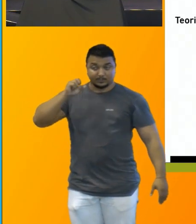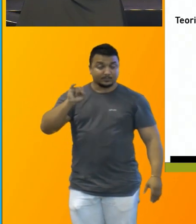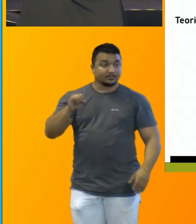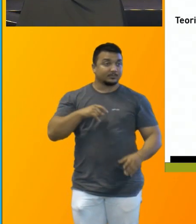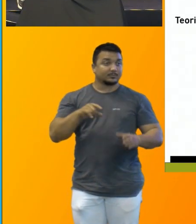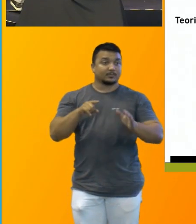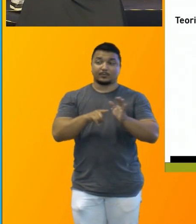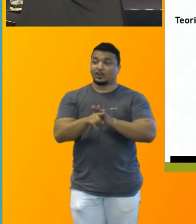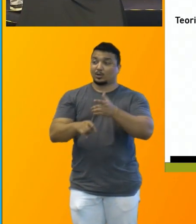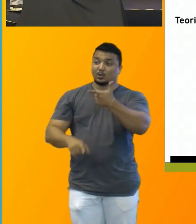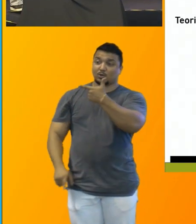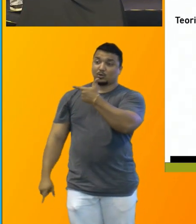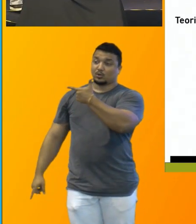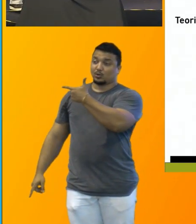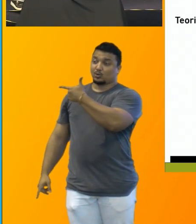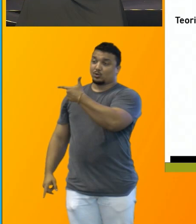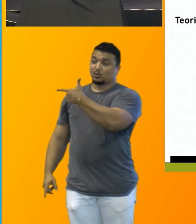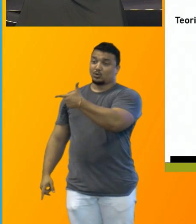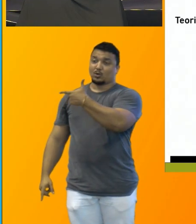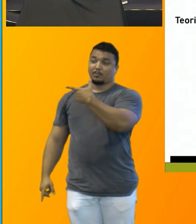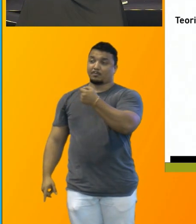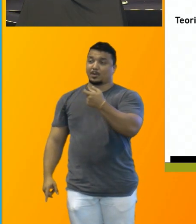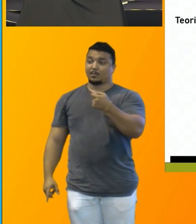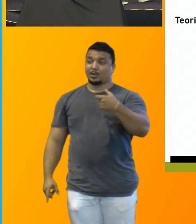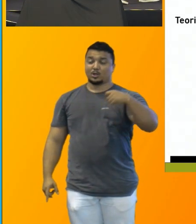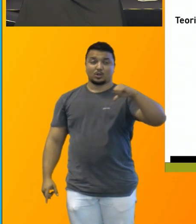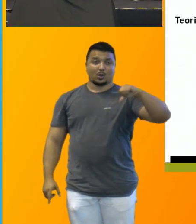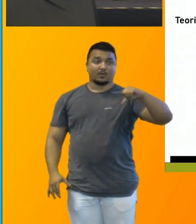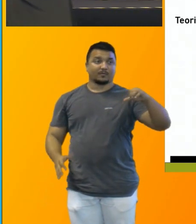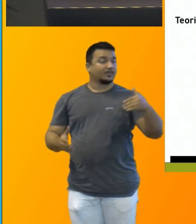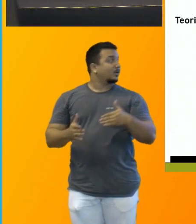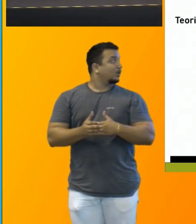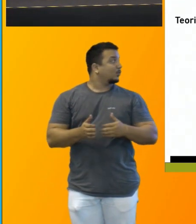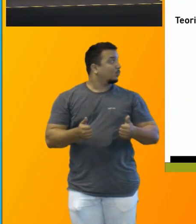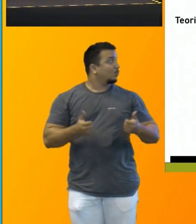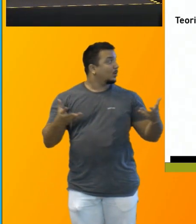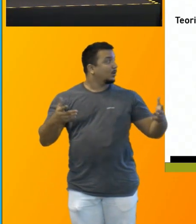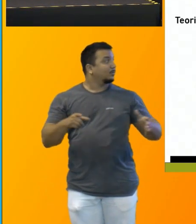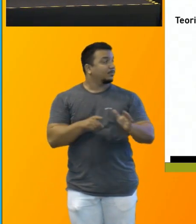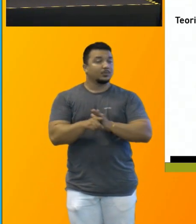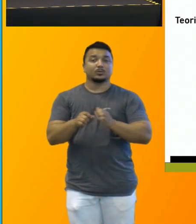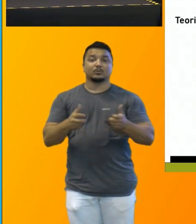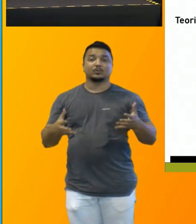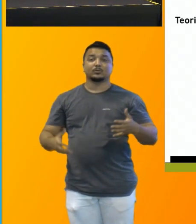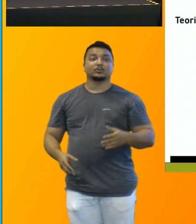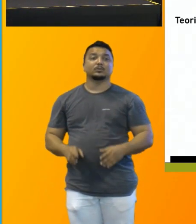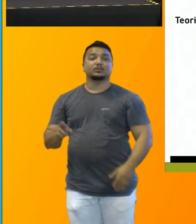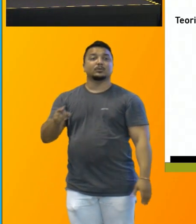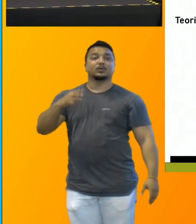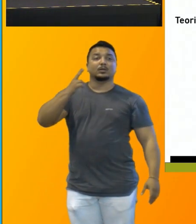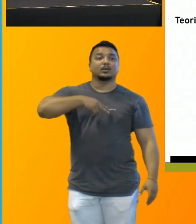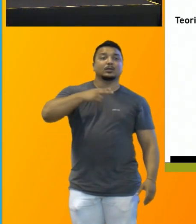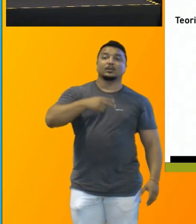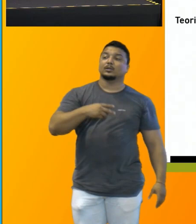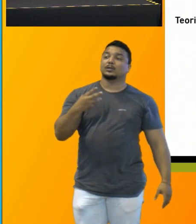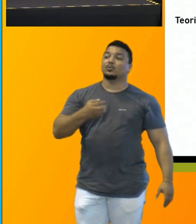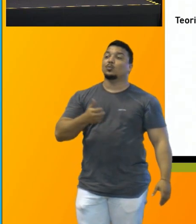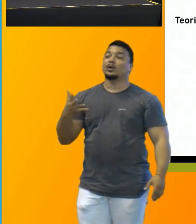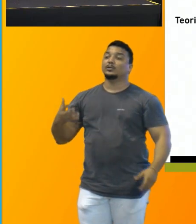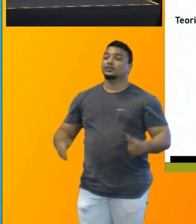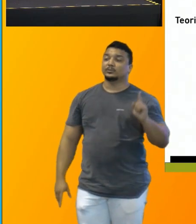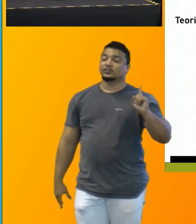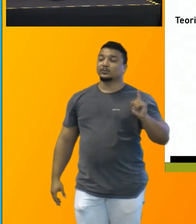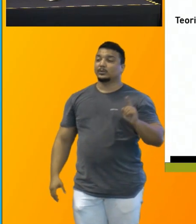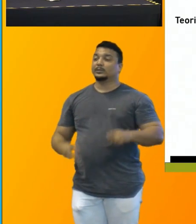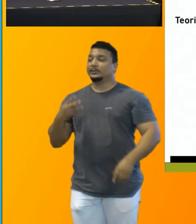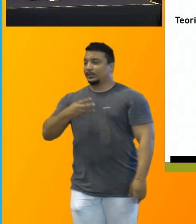edições de 2009 para cá, você tem exatamente quantas? Eu posso ouvir sua voz? Dá para ler daí, sim ou não?